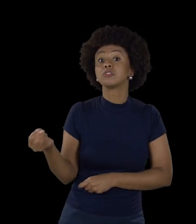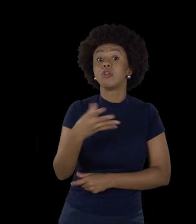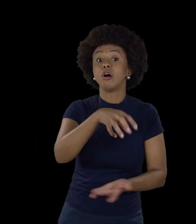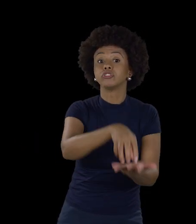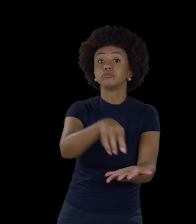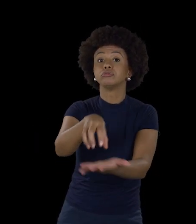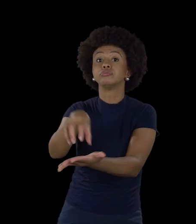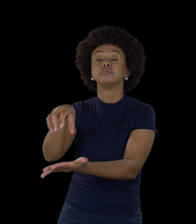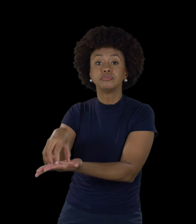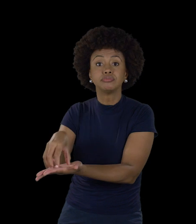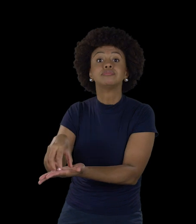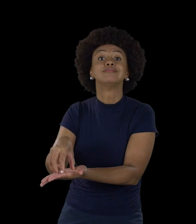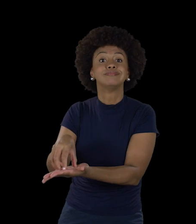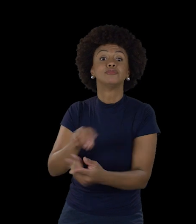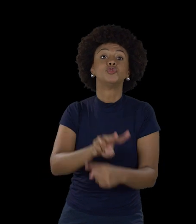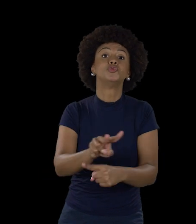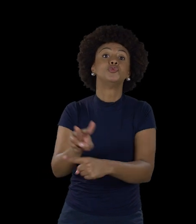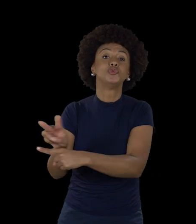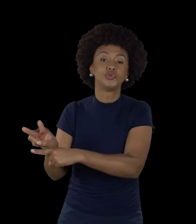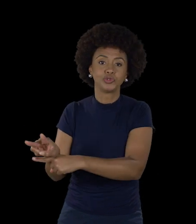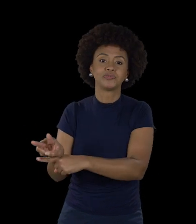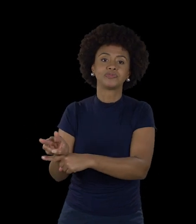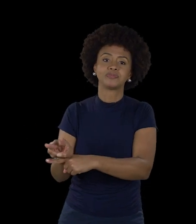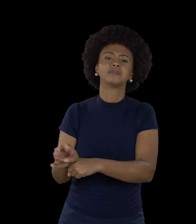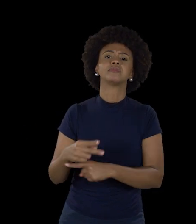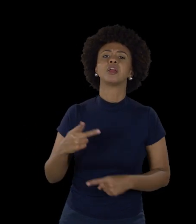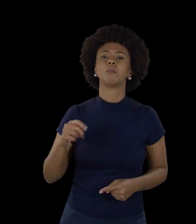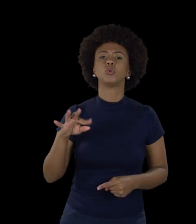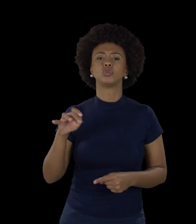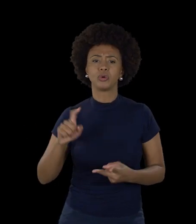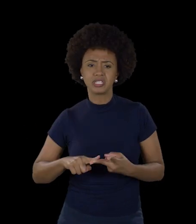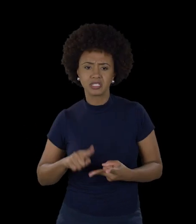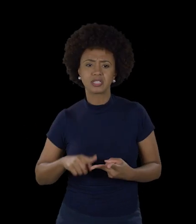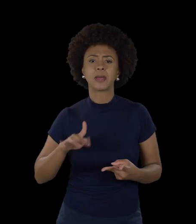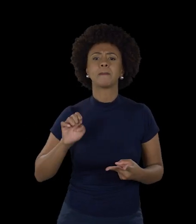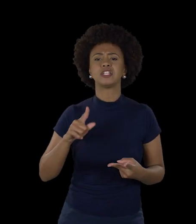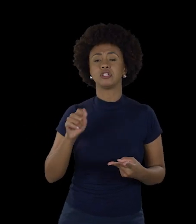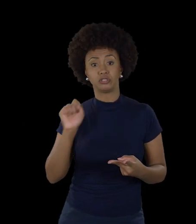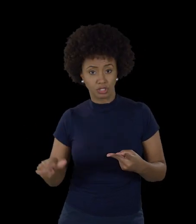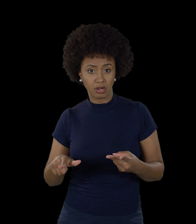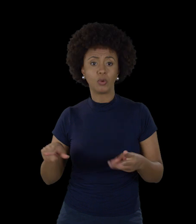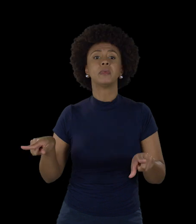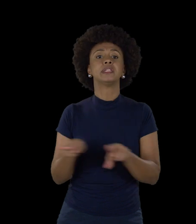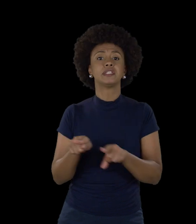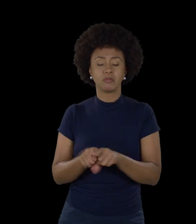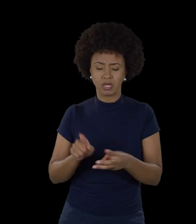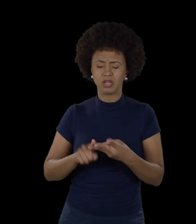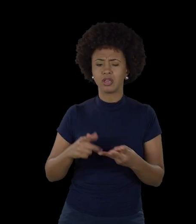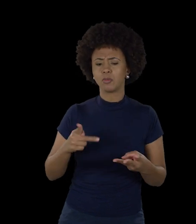Santo, respectivamente a RPPN Pontões, Berzegel, a RPPN Professor Luiz Mil e